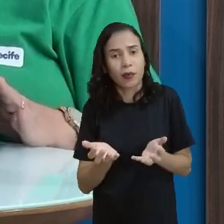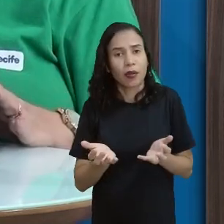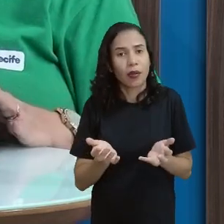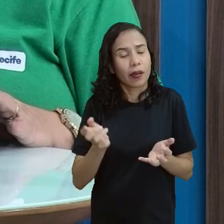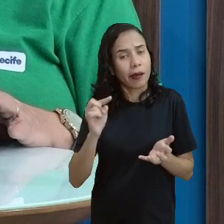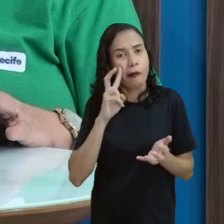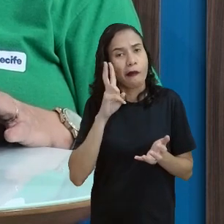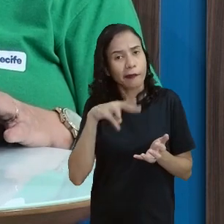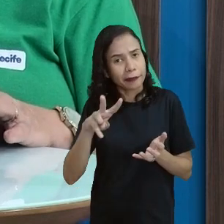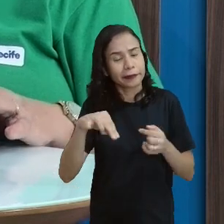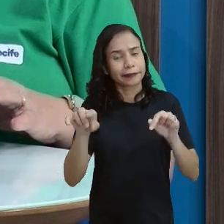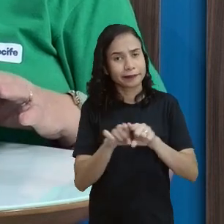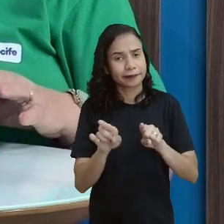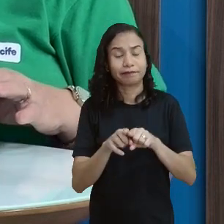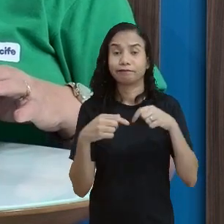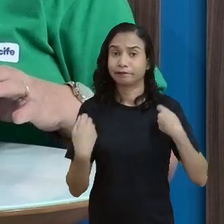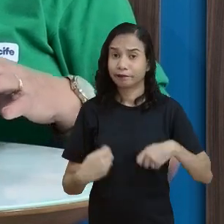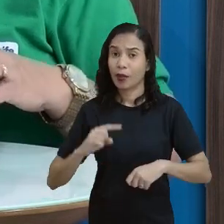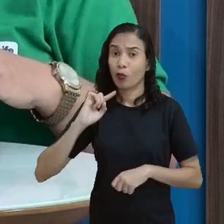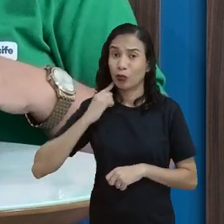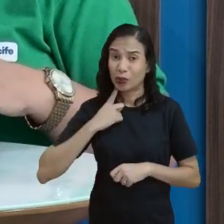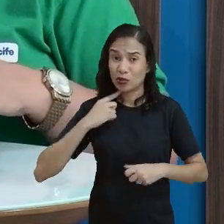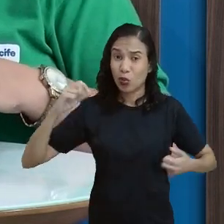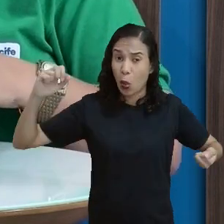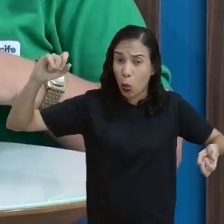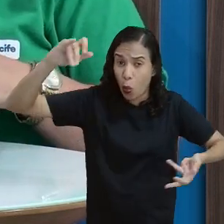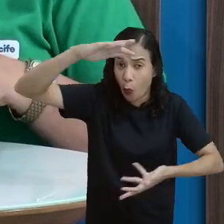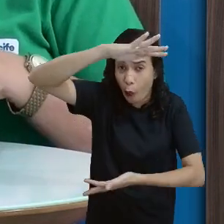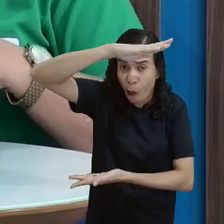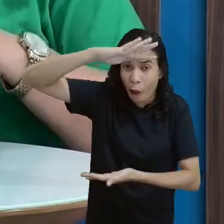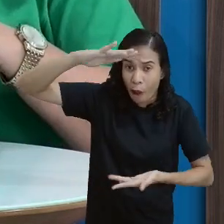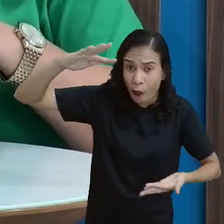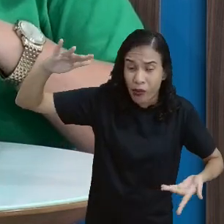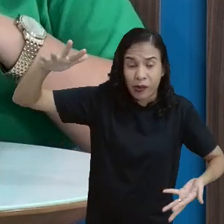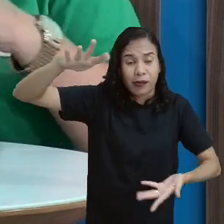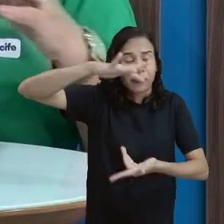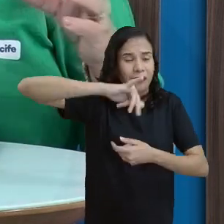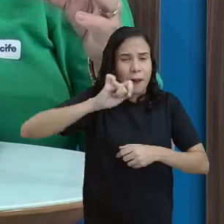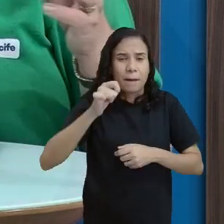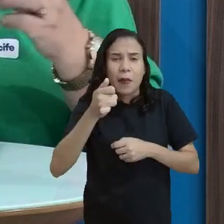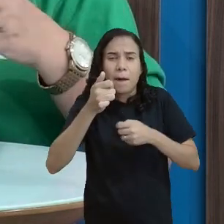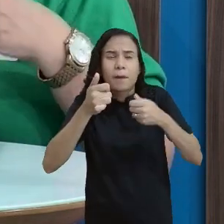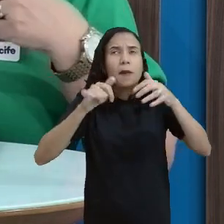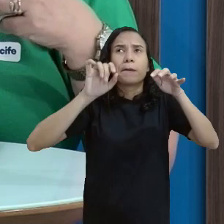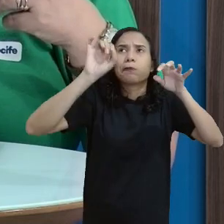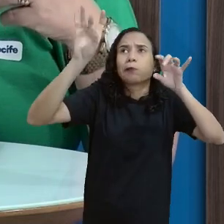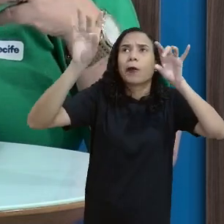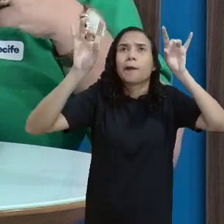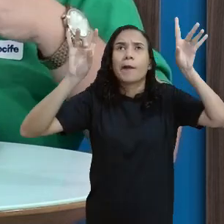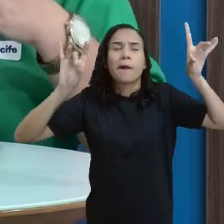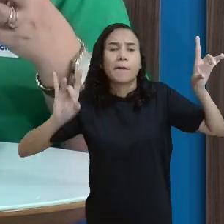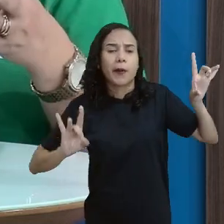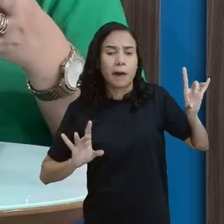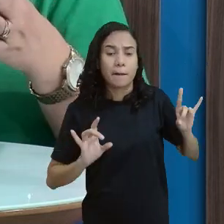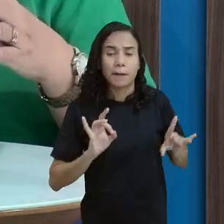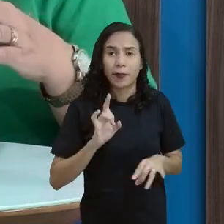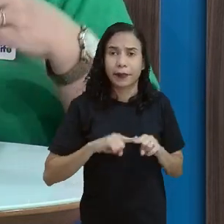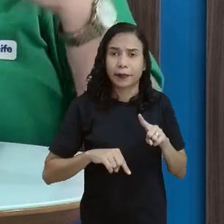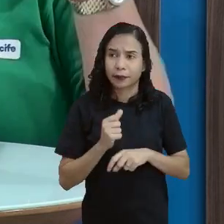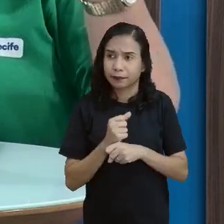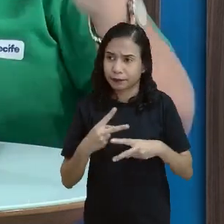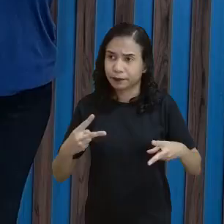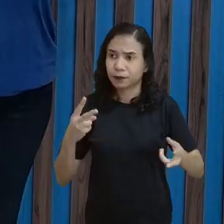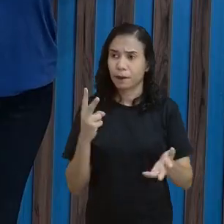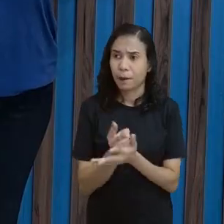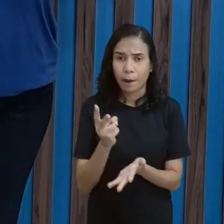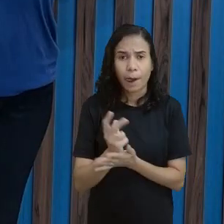que a gente requer cuidado, não. Existe também uma infinidade de partículas, de pedaços, de objetos. De todas as vezes